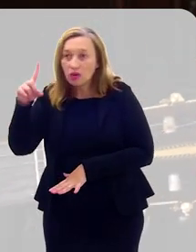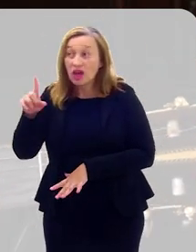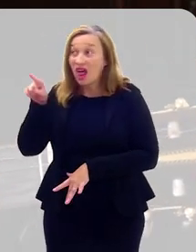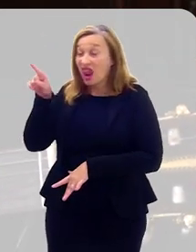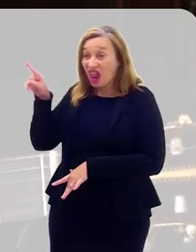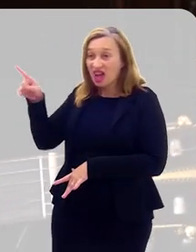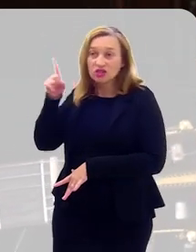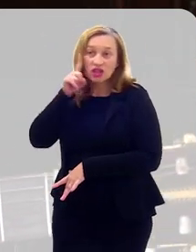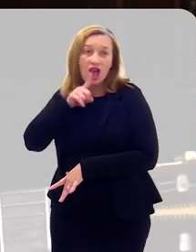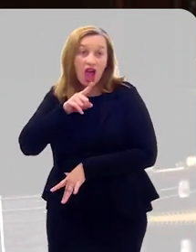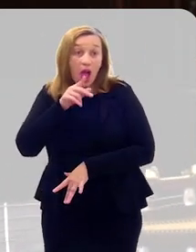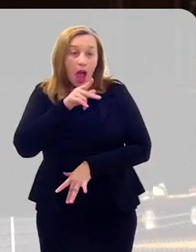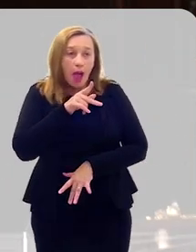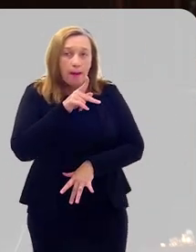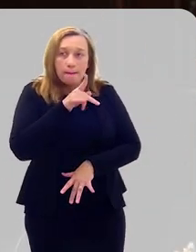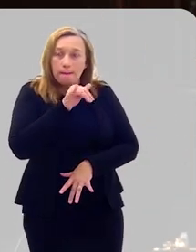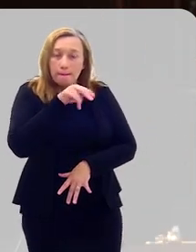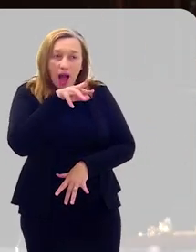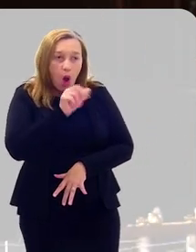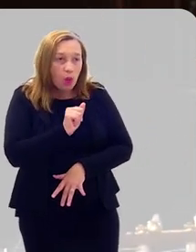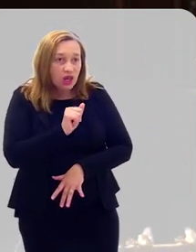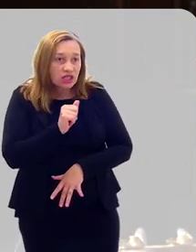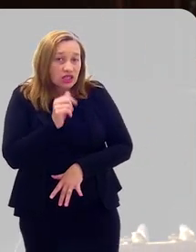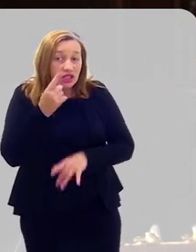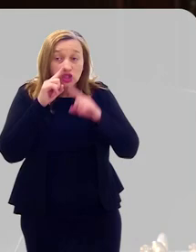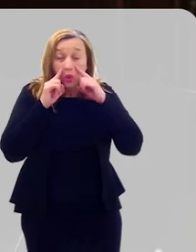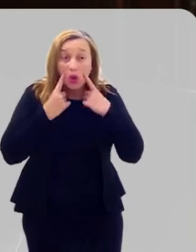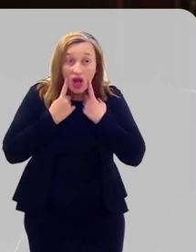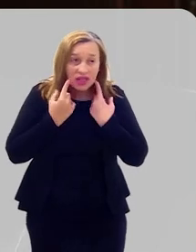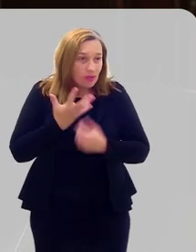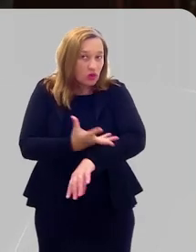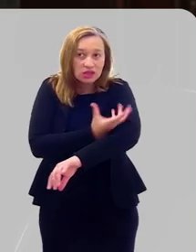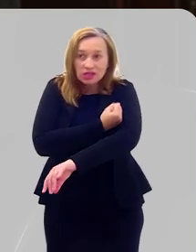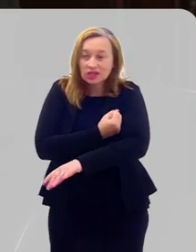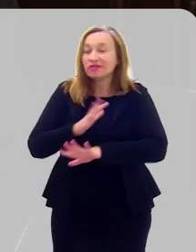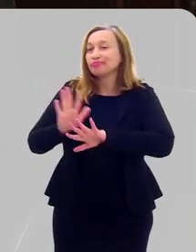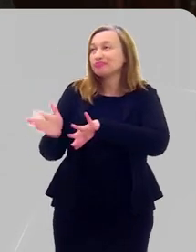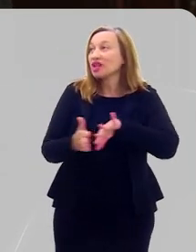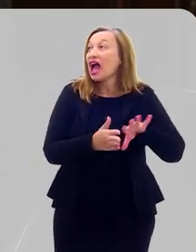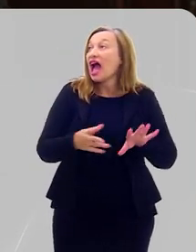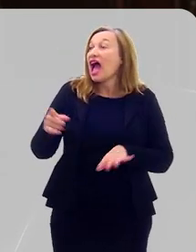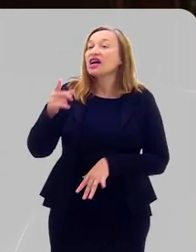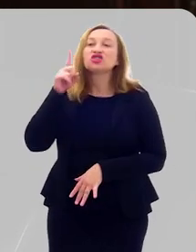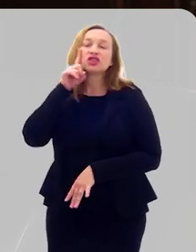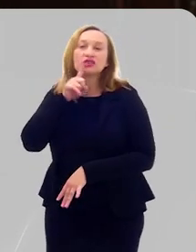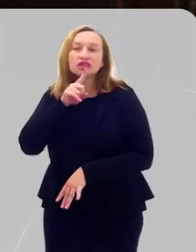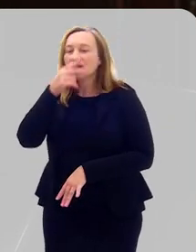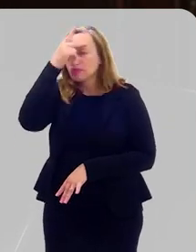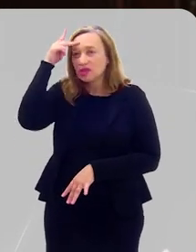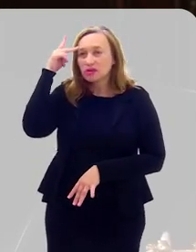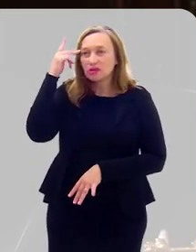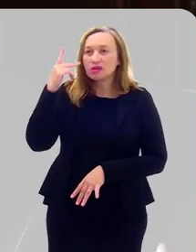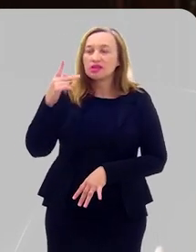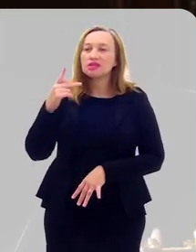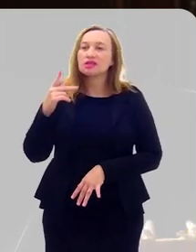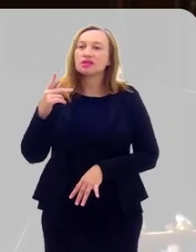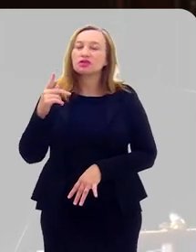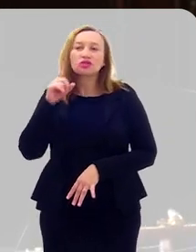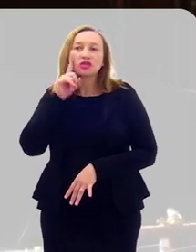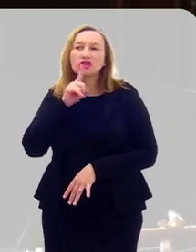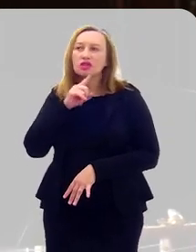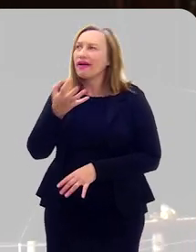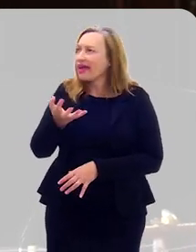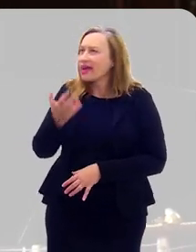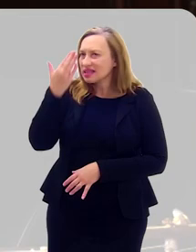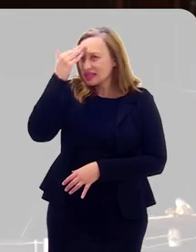Estados Unidos, pois ao contrário do Brasil. A Paula tá emocionada, tá? Entendeu? A Paula tá chorando. As pessoas americanas, ou seja, os natos, os citizens,